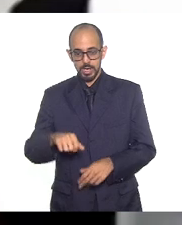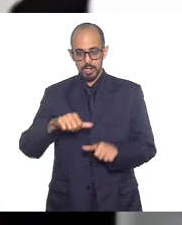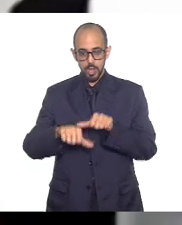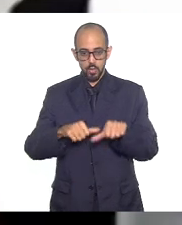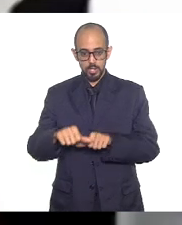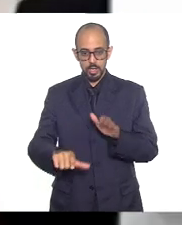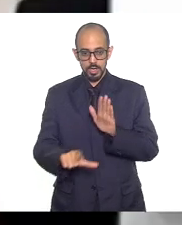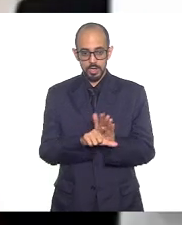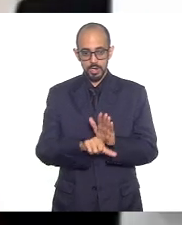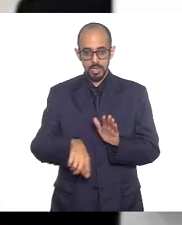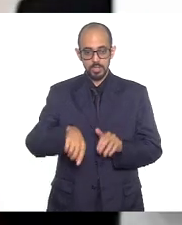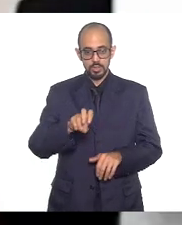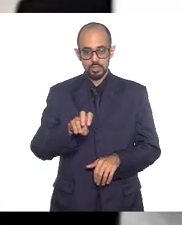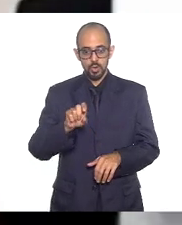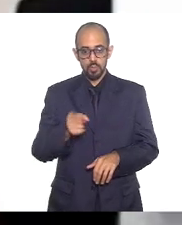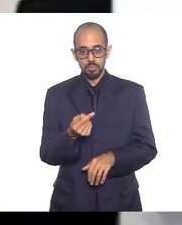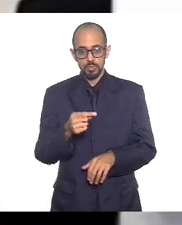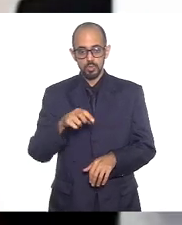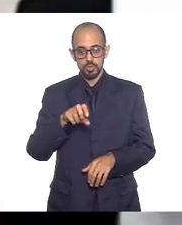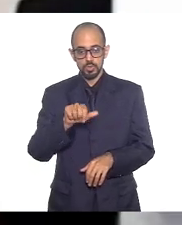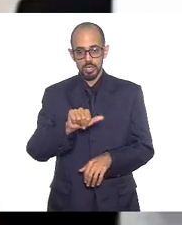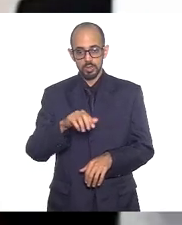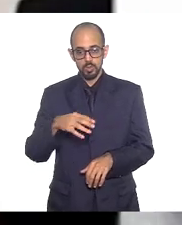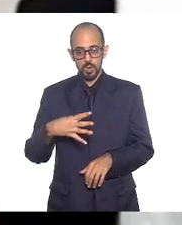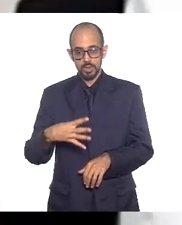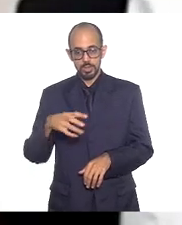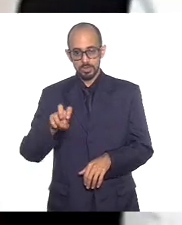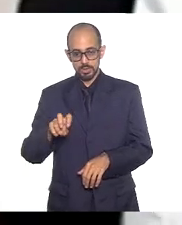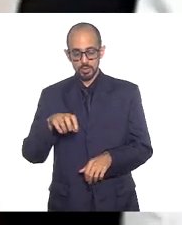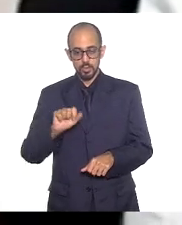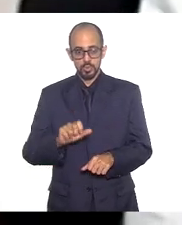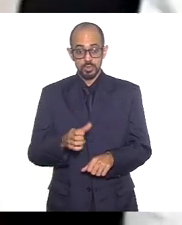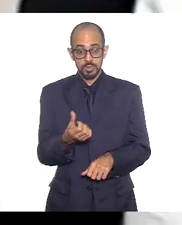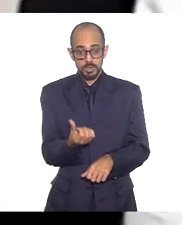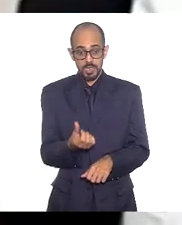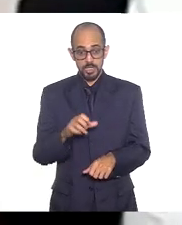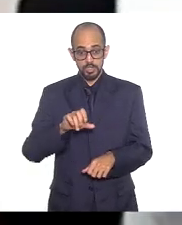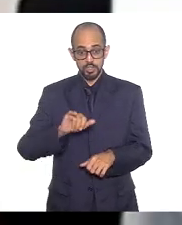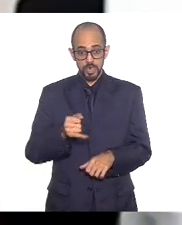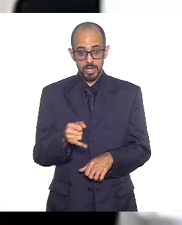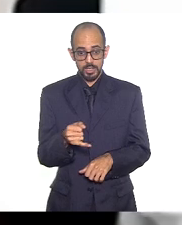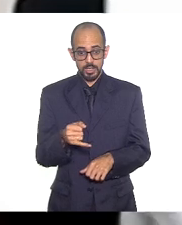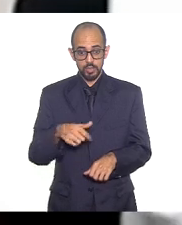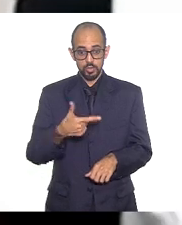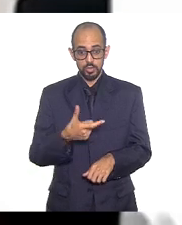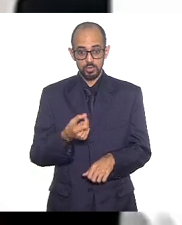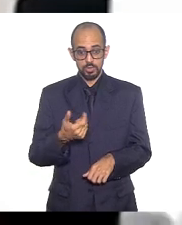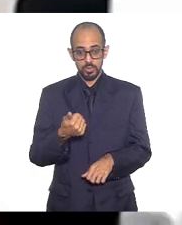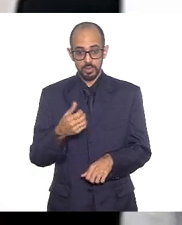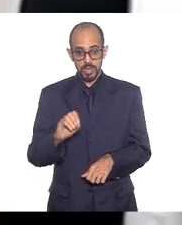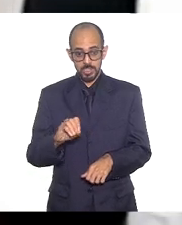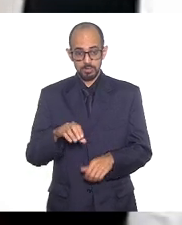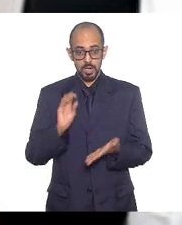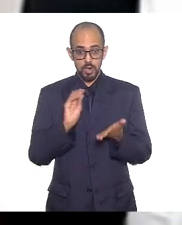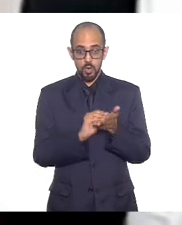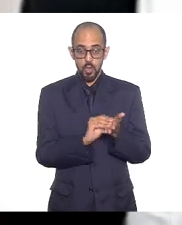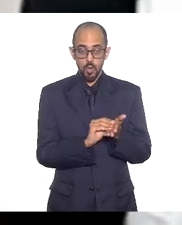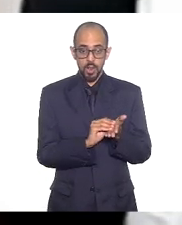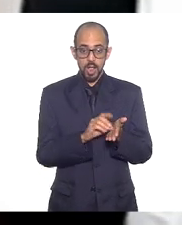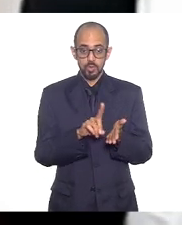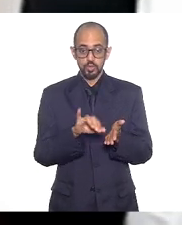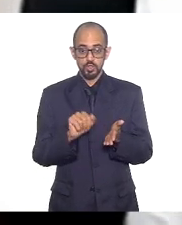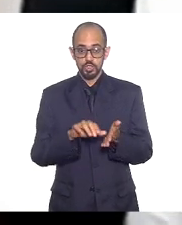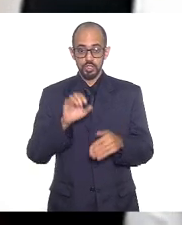a lei 5.645, de 6 de janeiro de 2010, para incluir no calendário oficial do Rio de Janeiro, dia